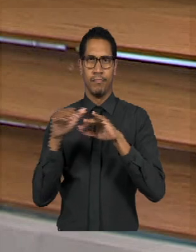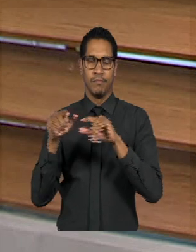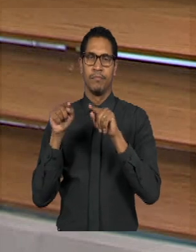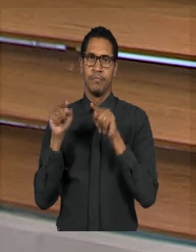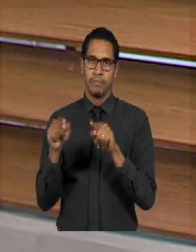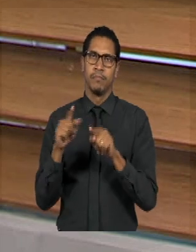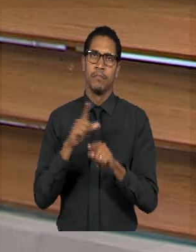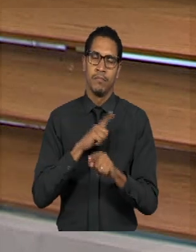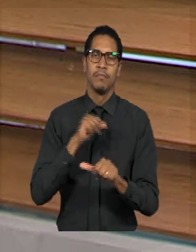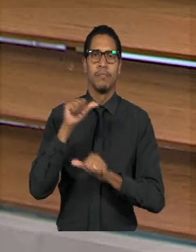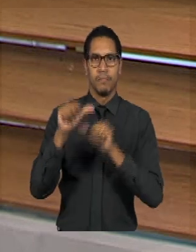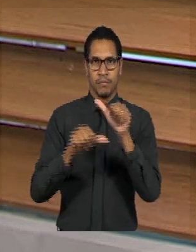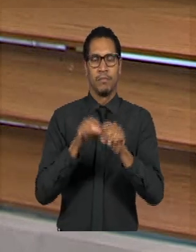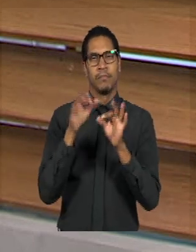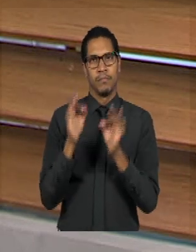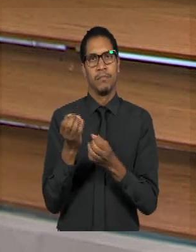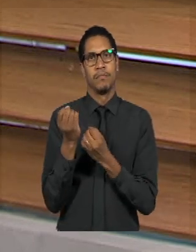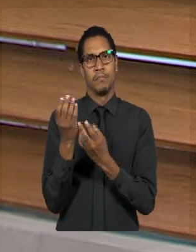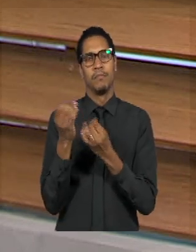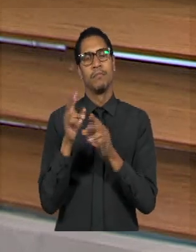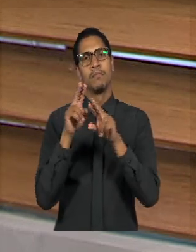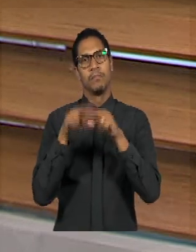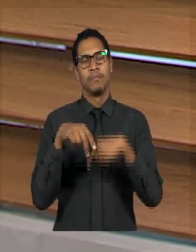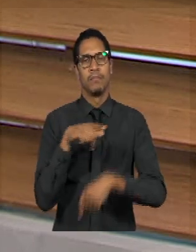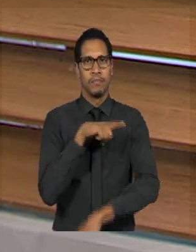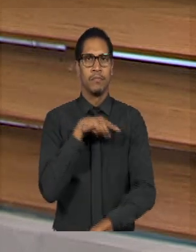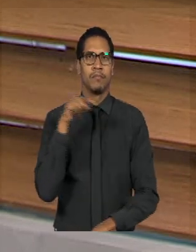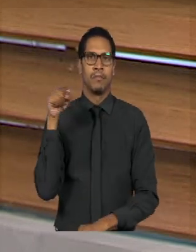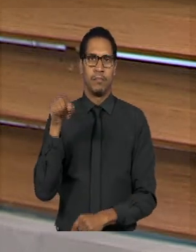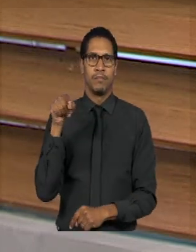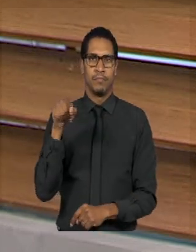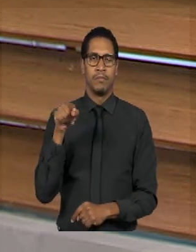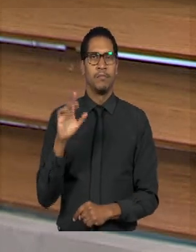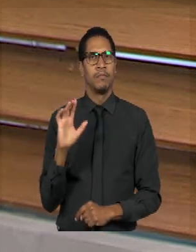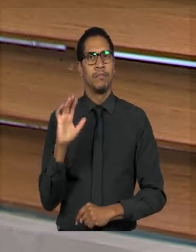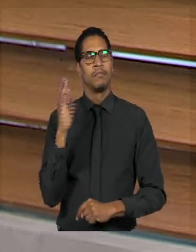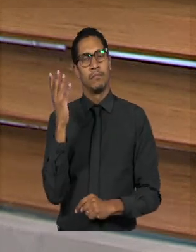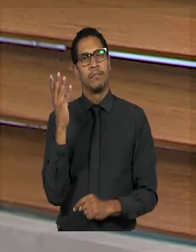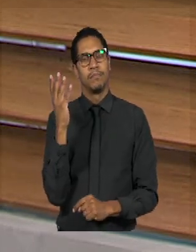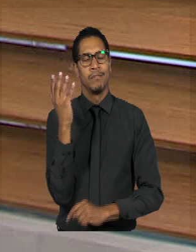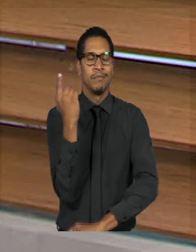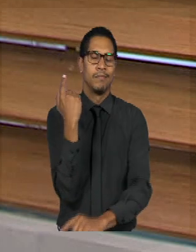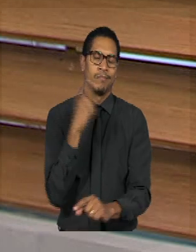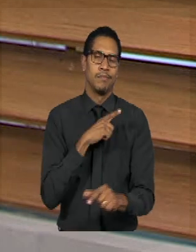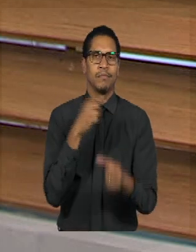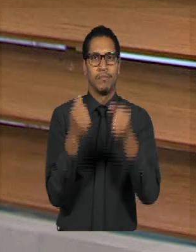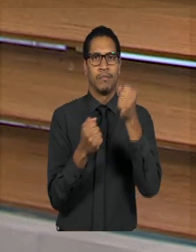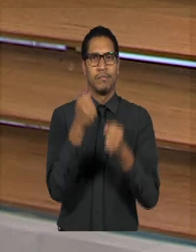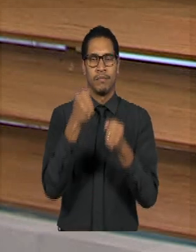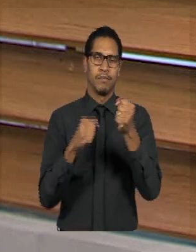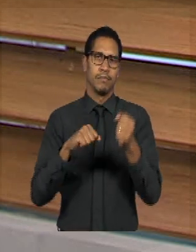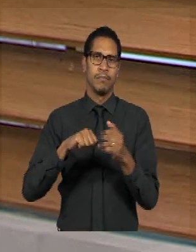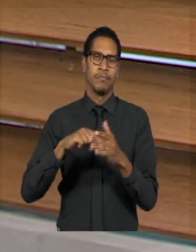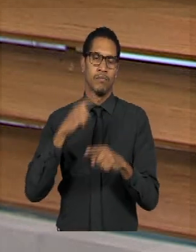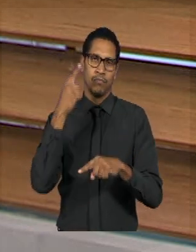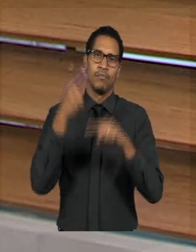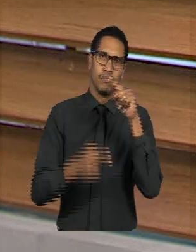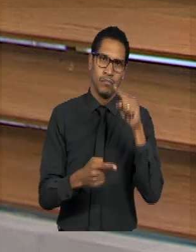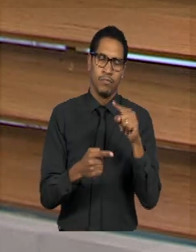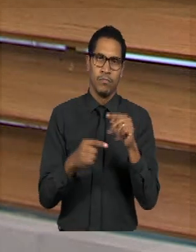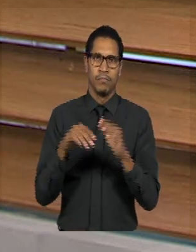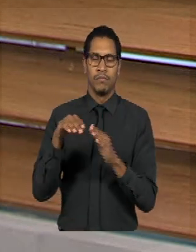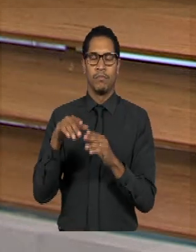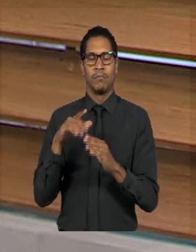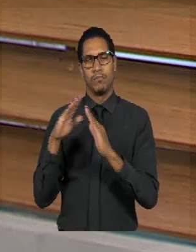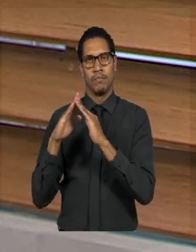aí teve uma alteração nesses dados devido à não circulação de veículos. Então iniciou aí